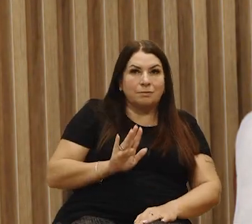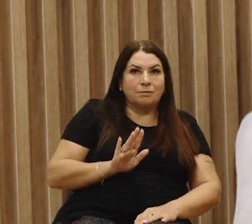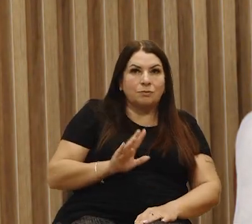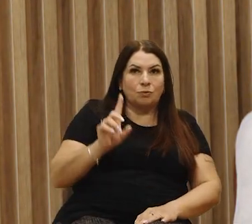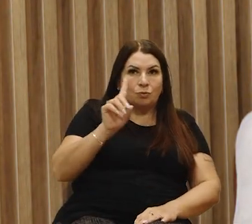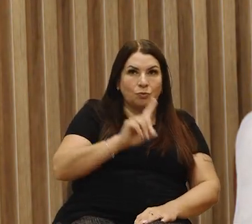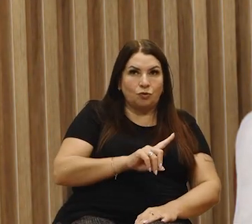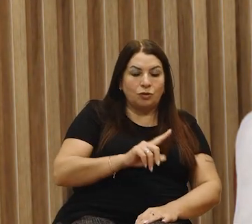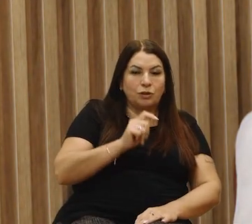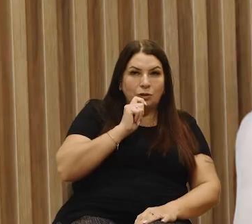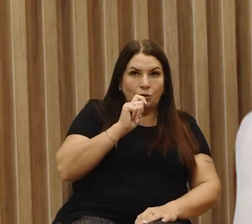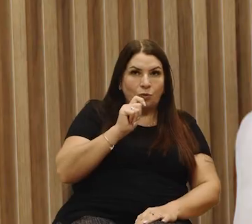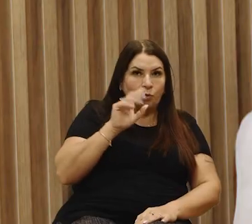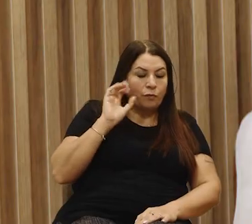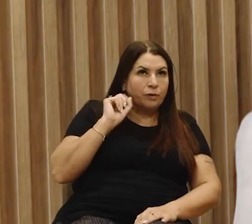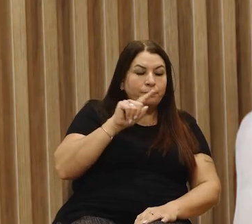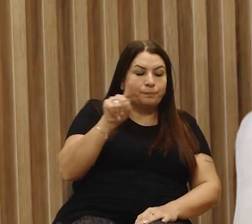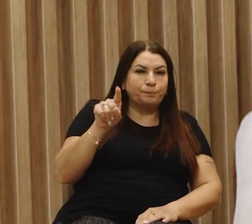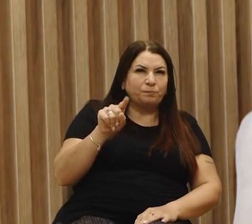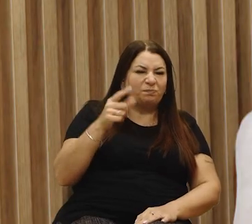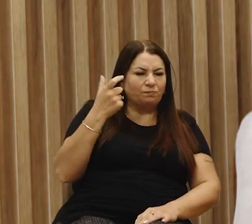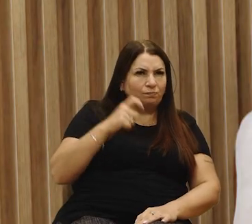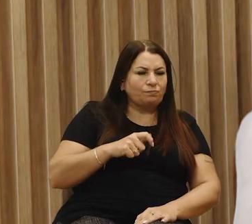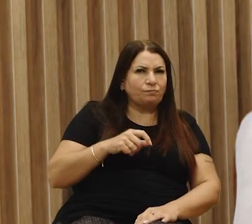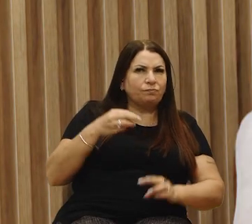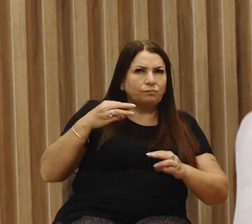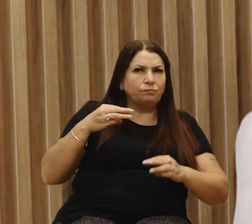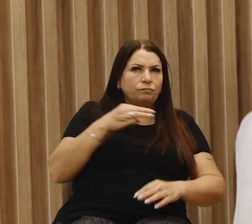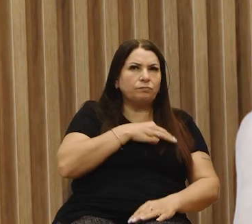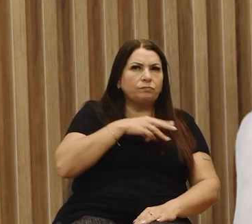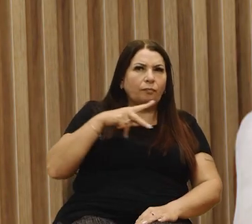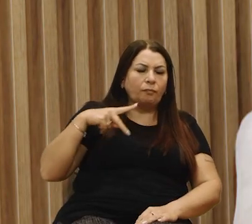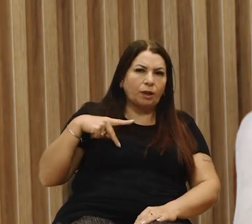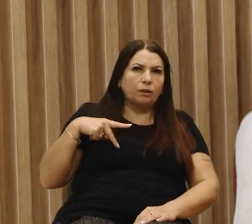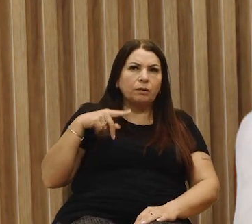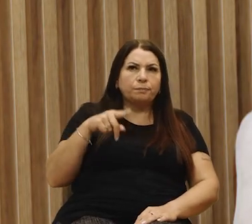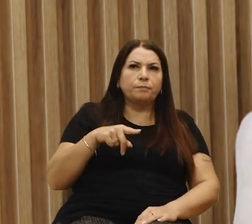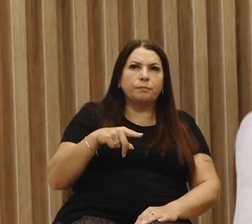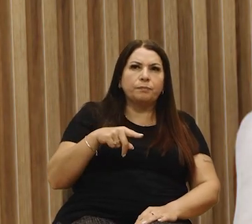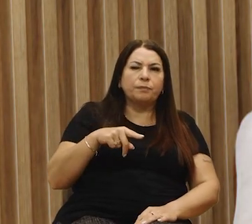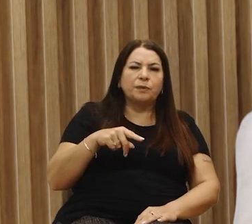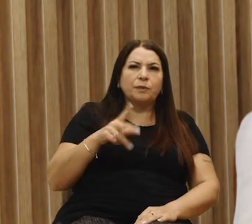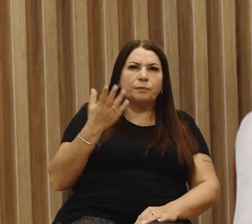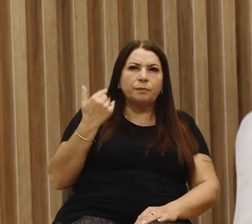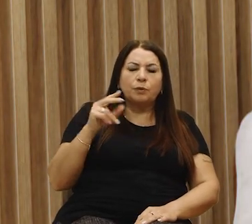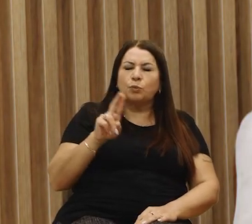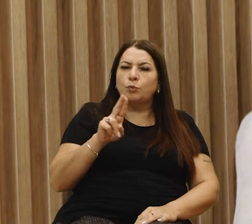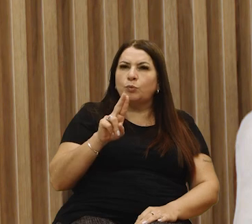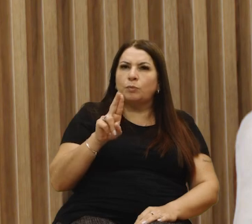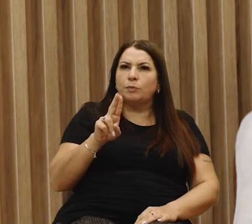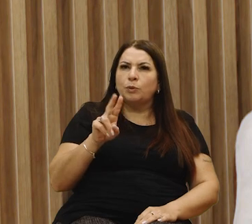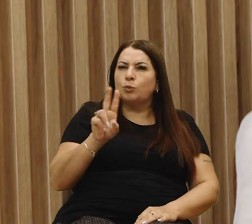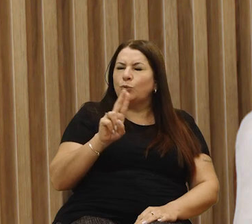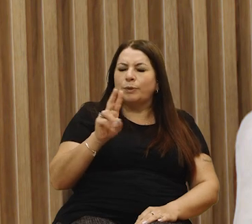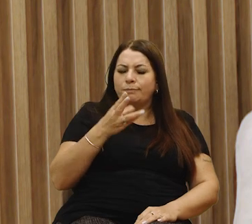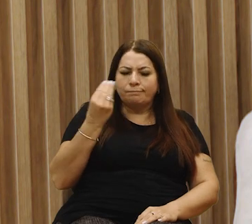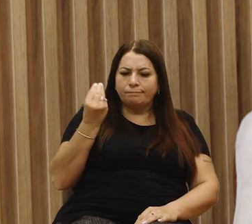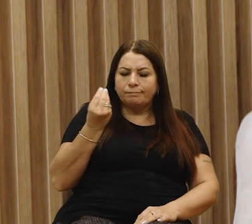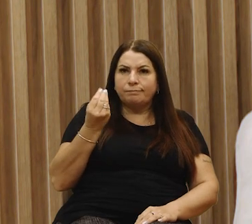dia eu vi uma reportagem acho que o Ministério Público, eles chamaram de, como é que